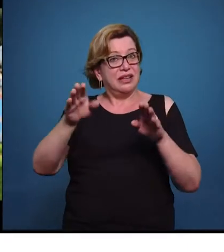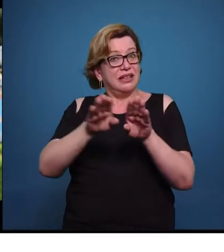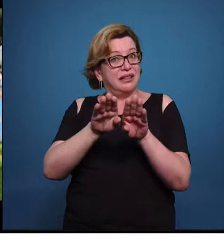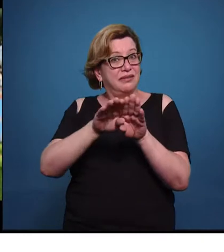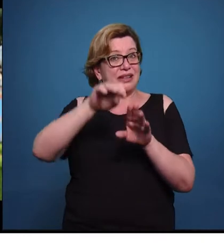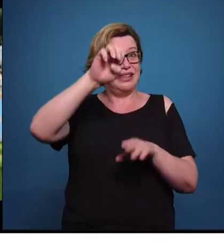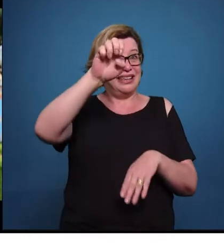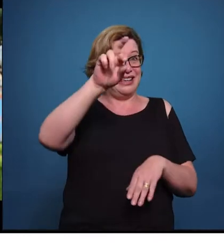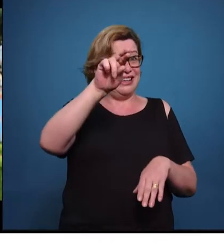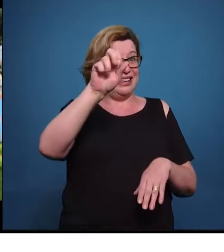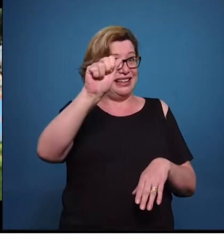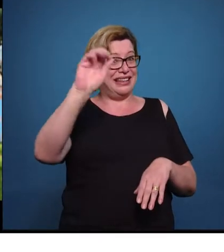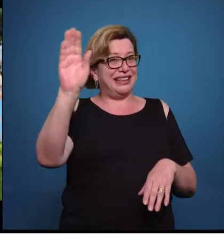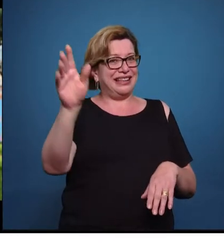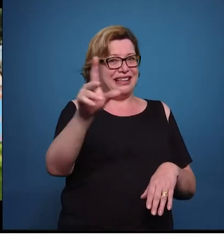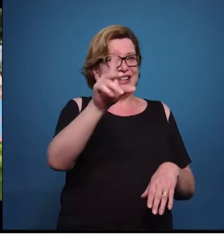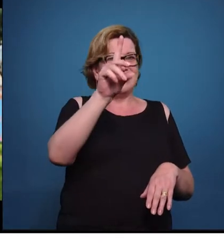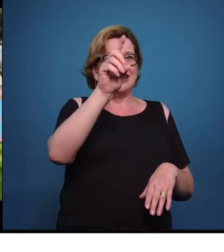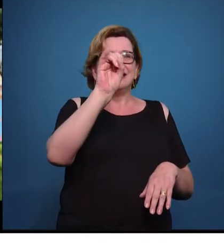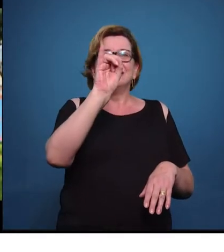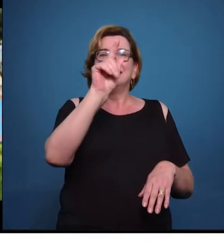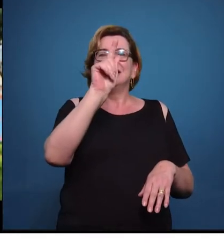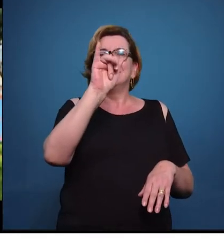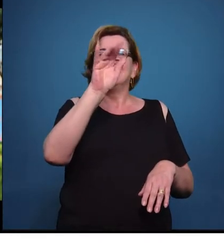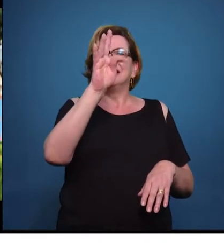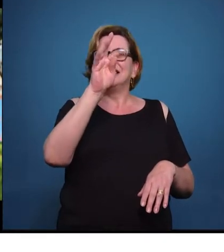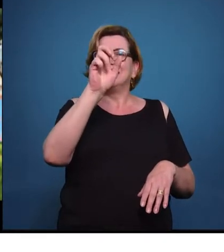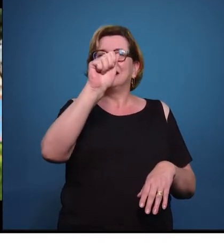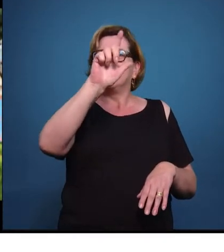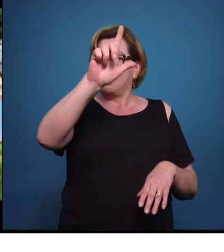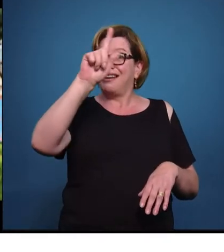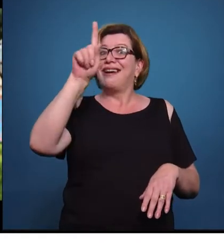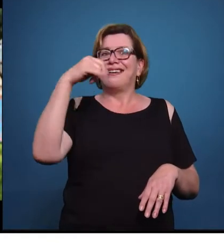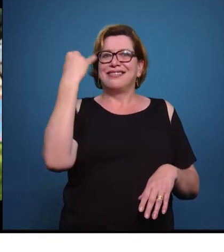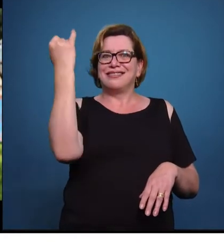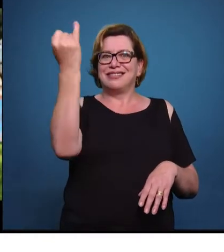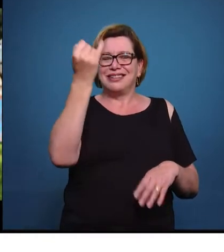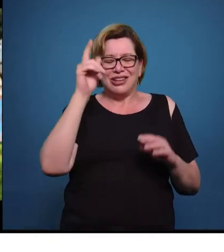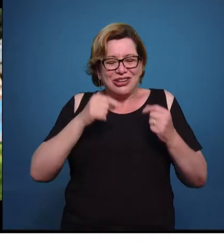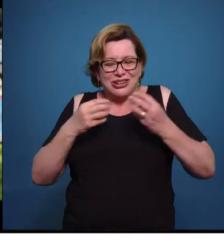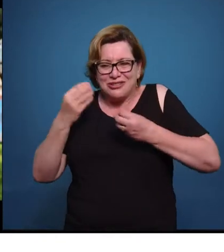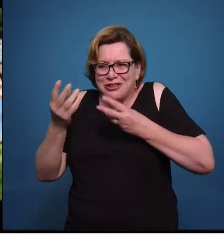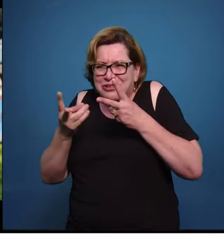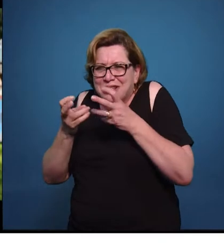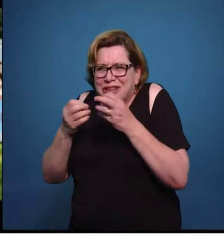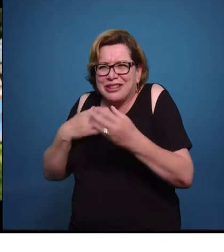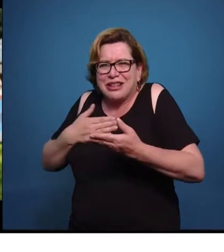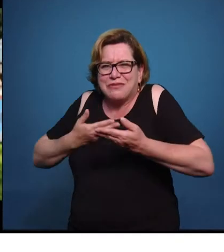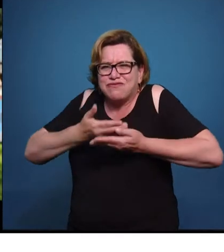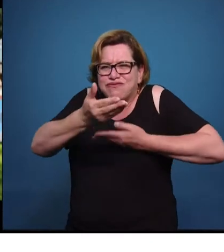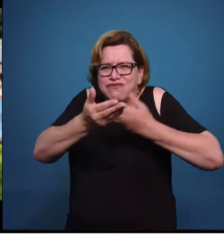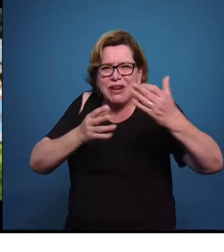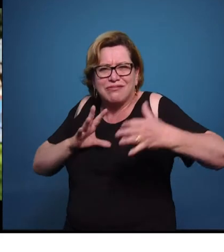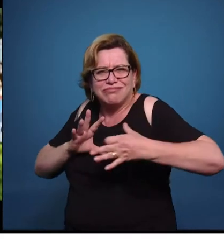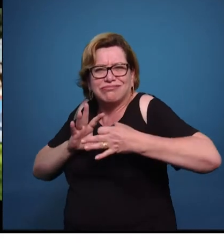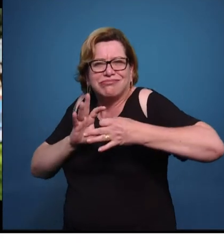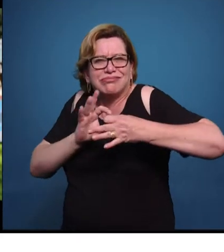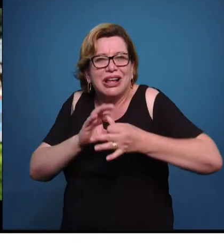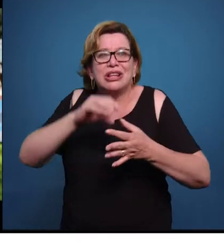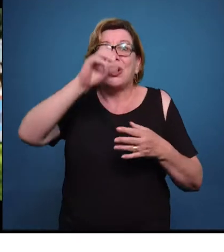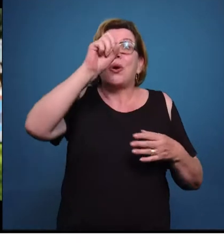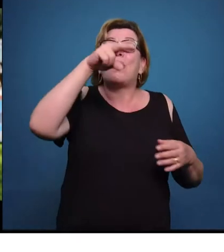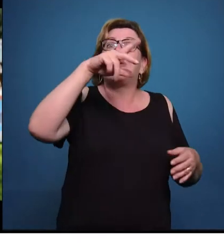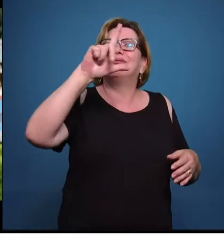que temos de todo dia, todo instante, toda hora, estarmos sempre conectados, estarmos sempre online com alguém que está em